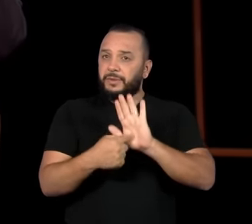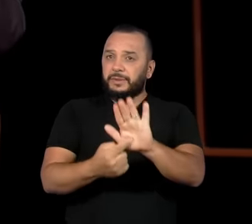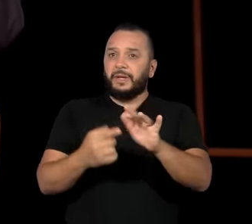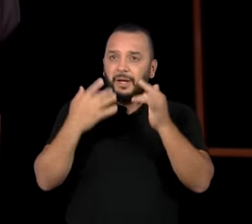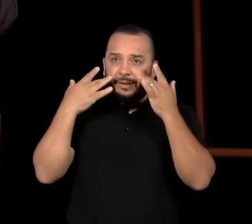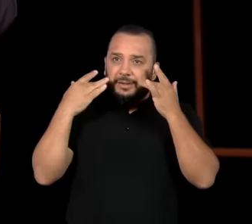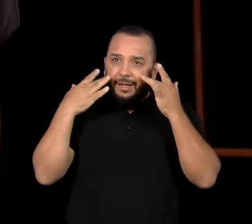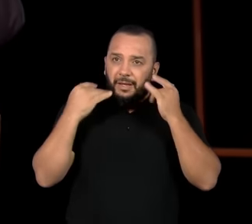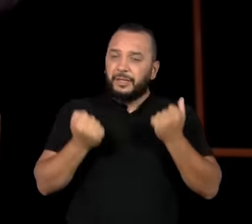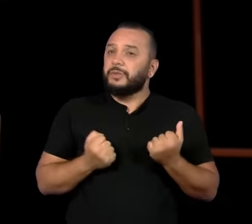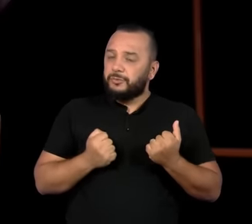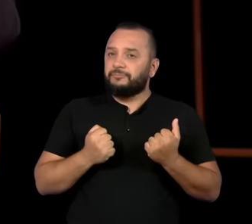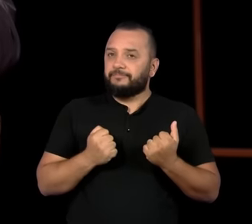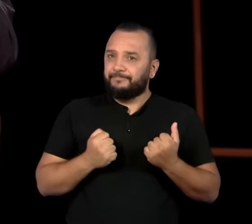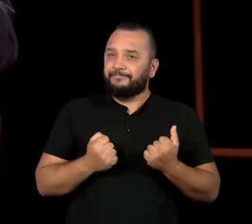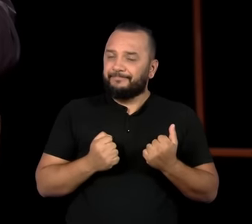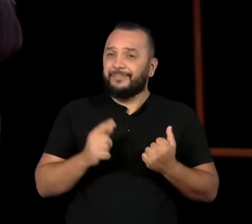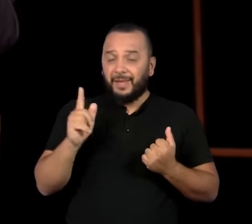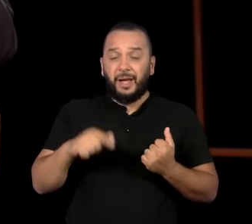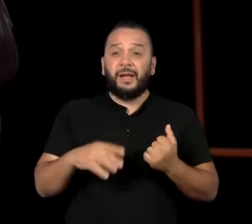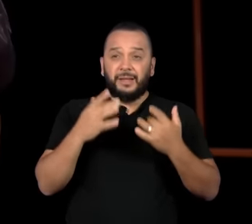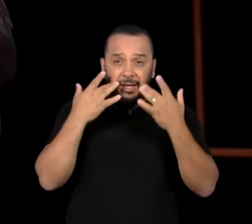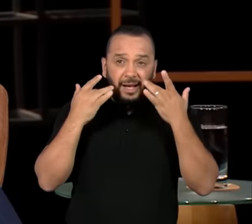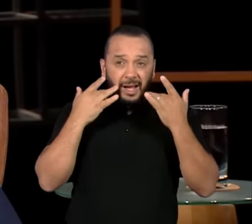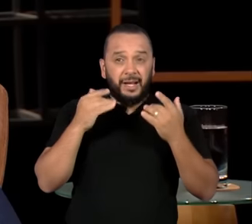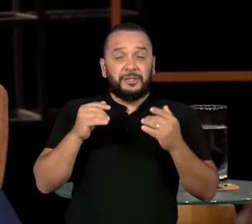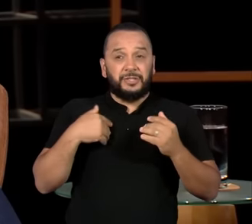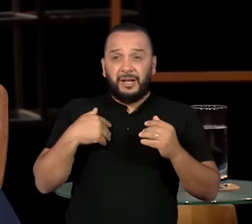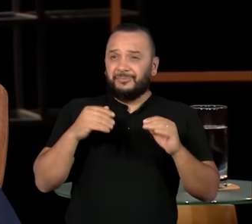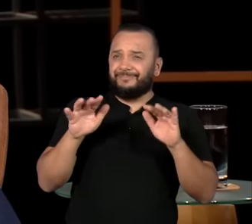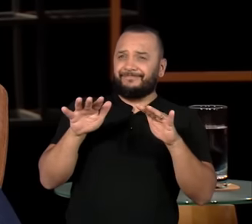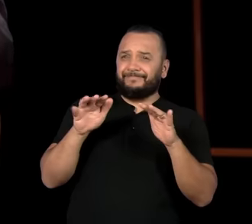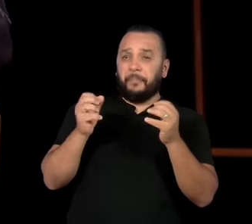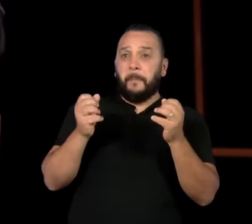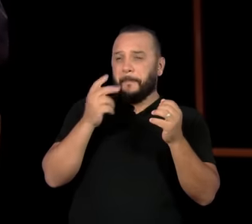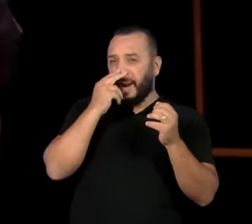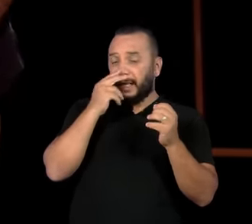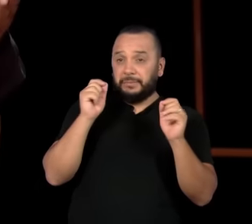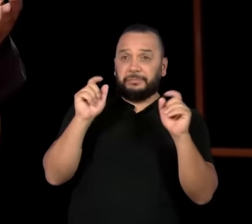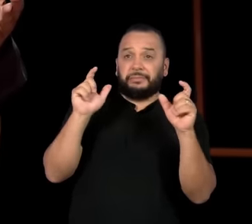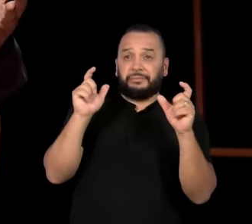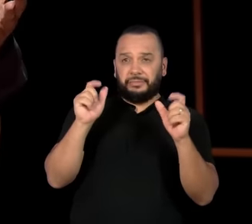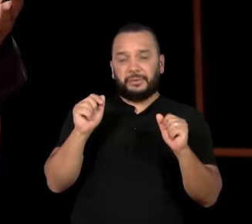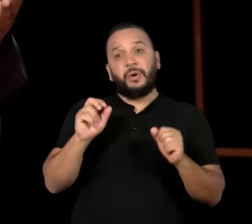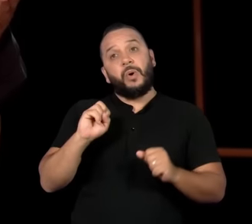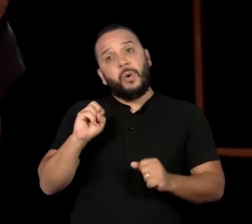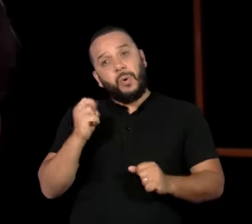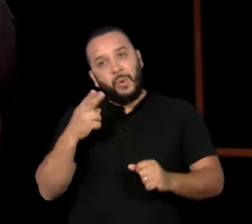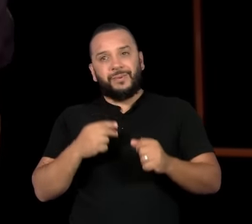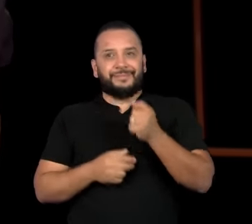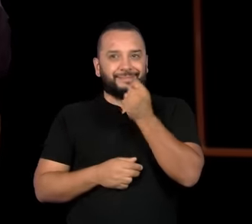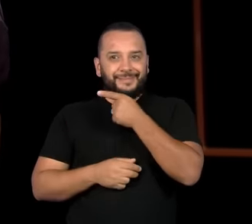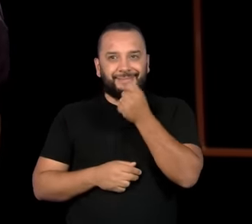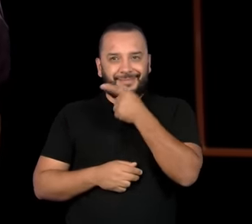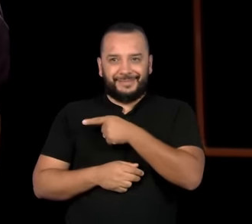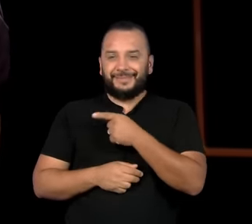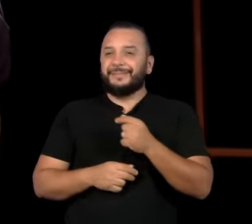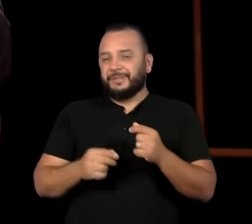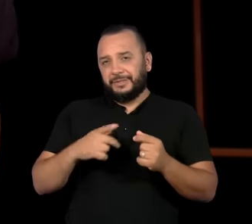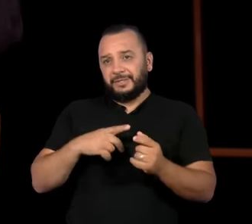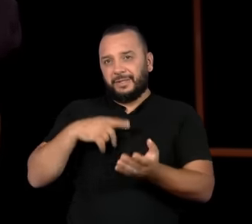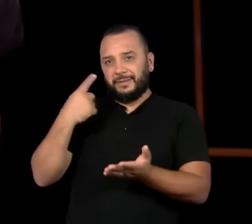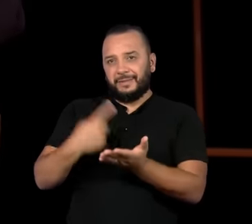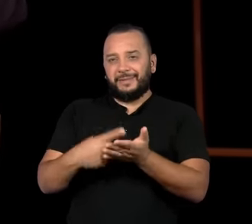muito... realmente dramáticas, pesadas, né? Ou então eram comédias. As coisas eram bem